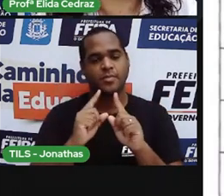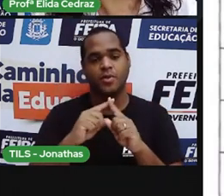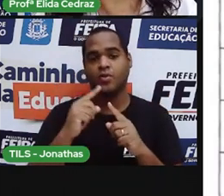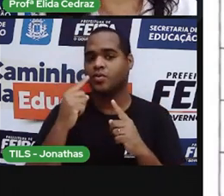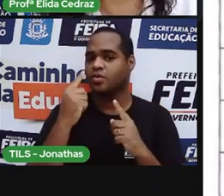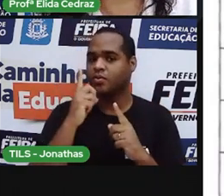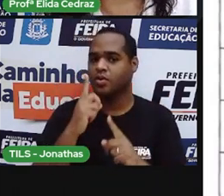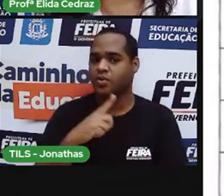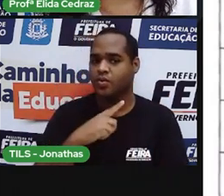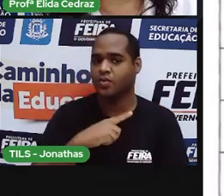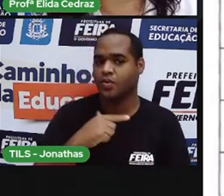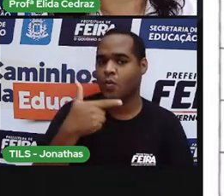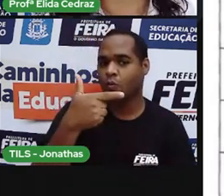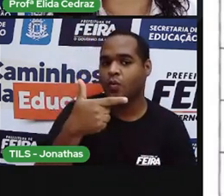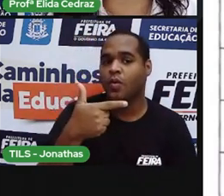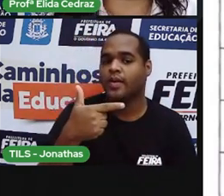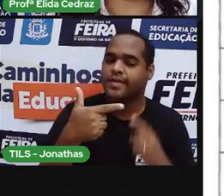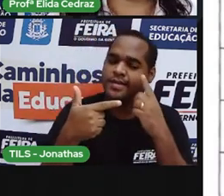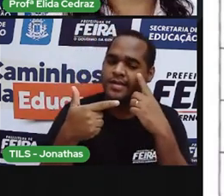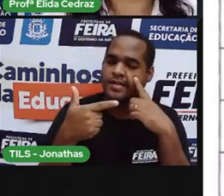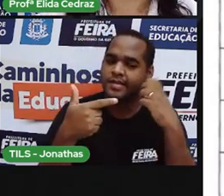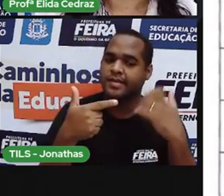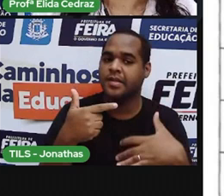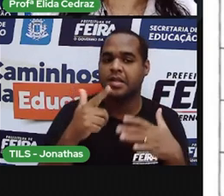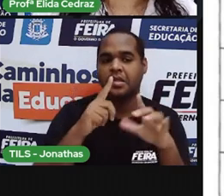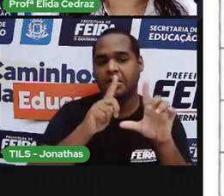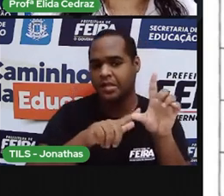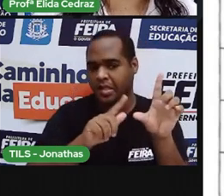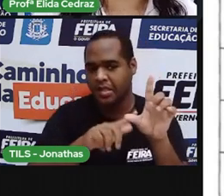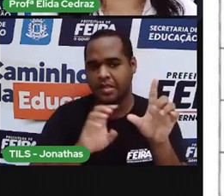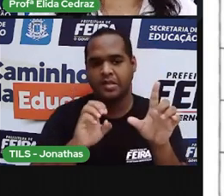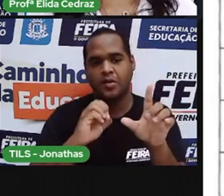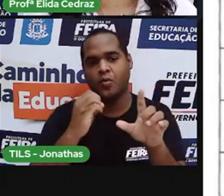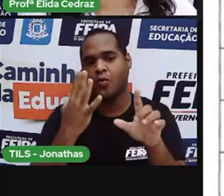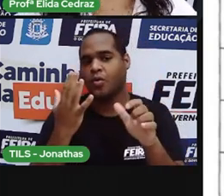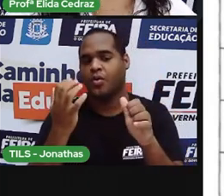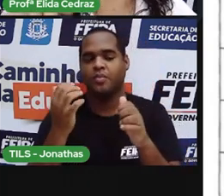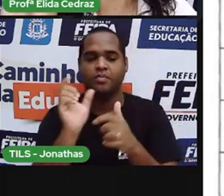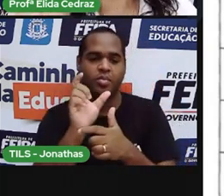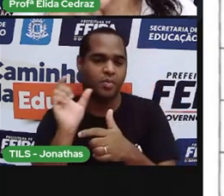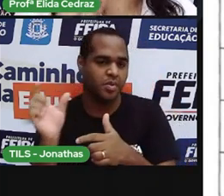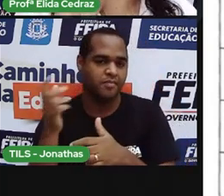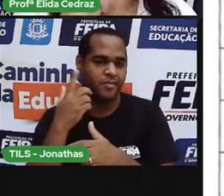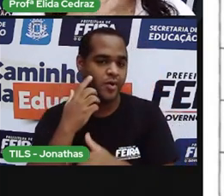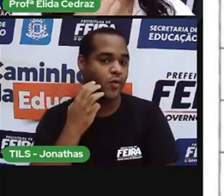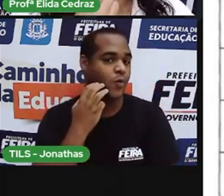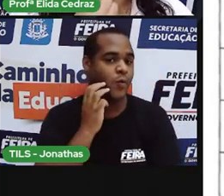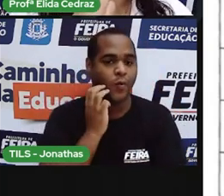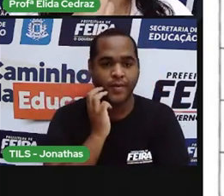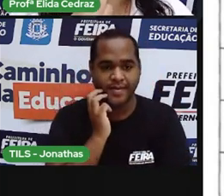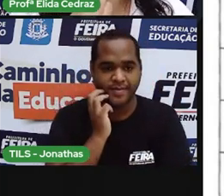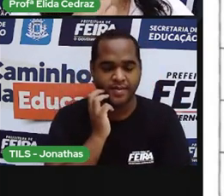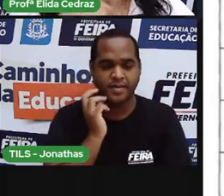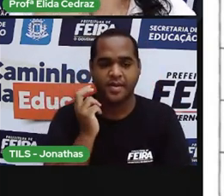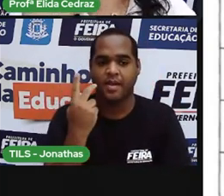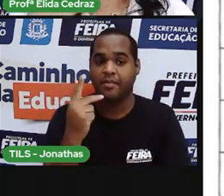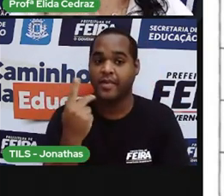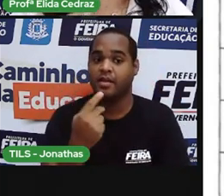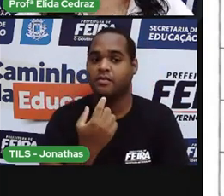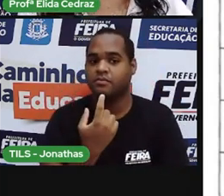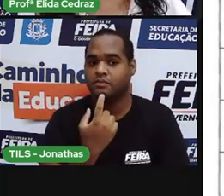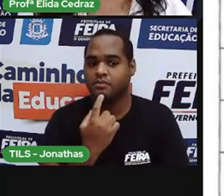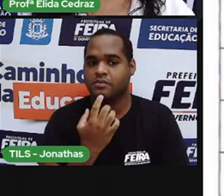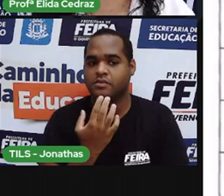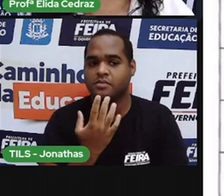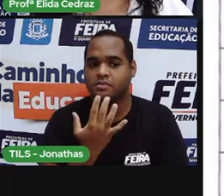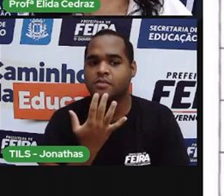contagens. Uma de sílabas e outra de letras. A palavra é rosa. Lembra, ó, dos dedinhos no queixo. Vamos